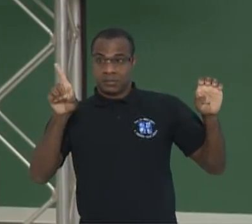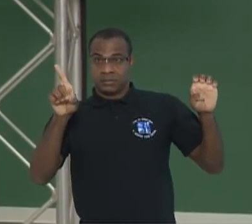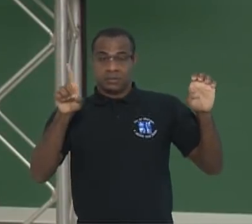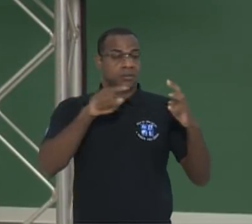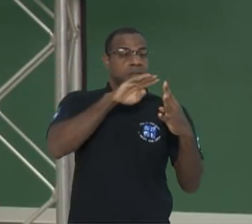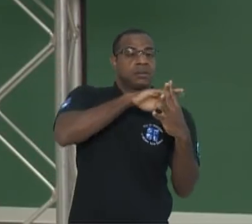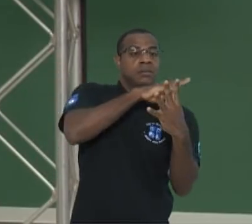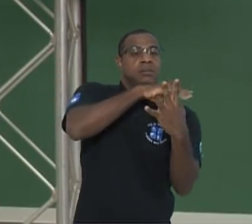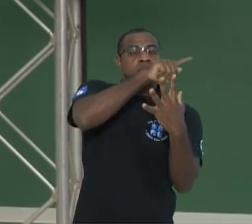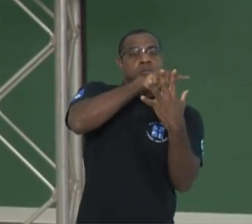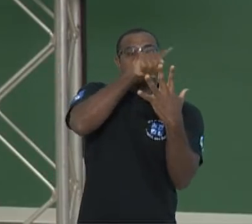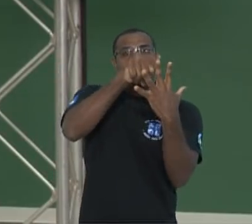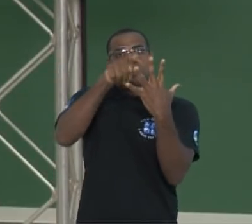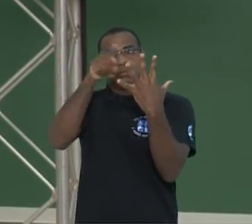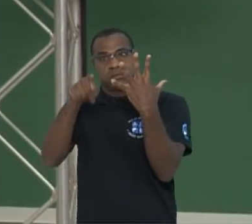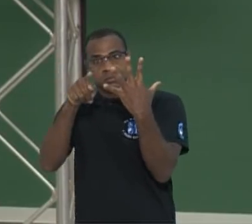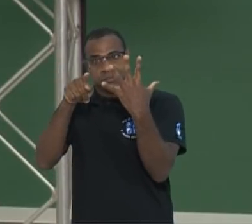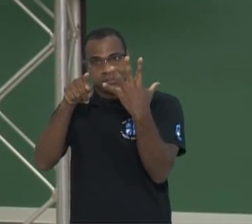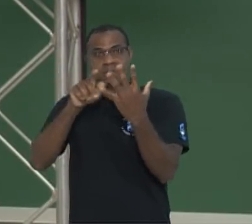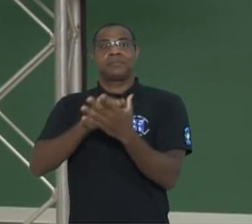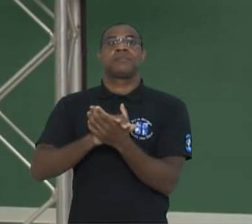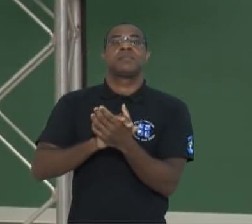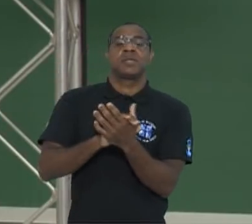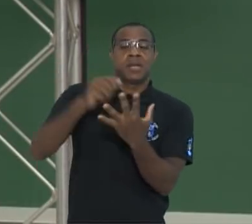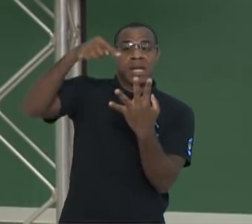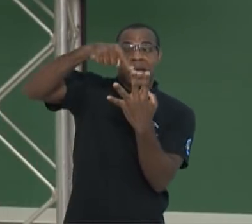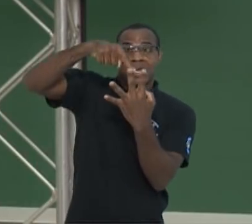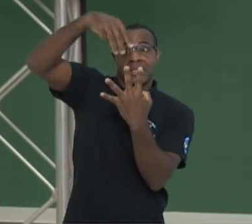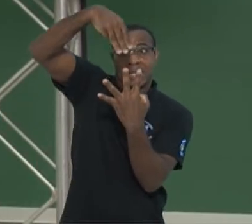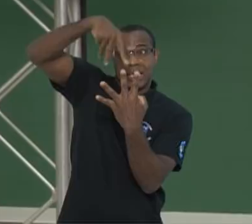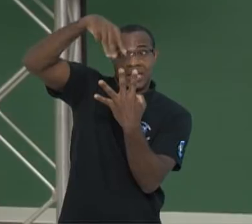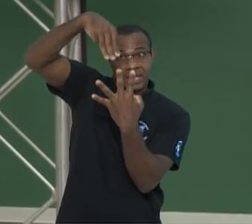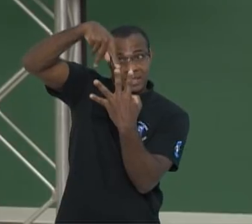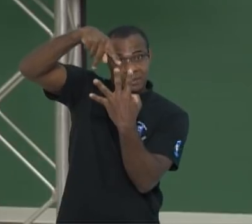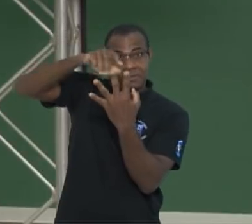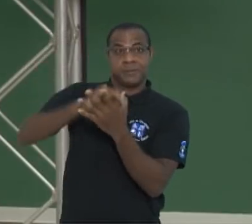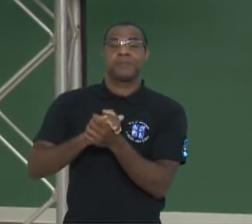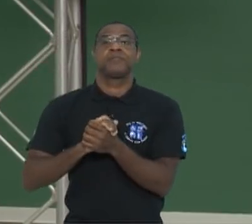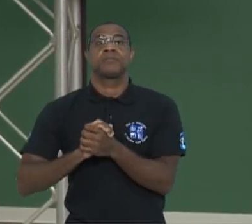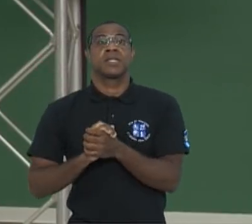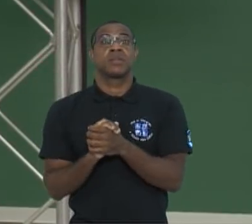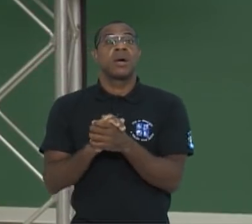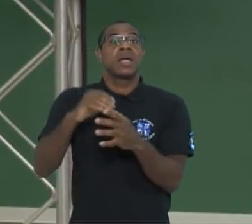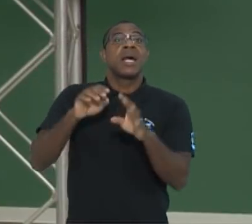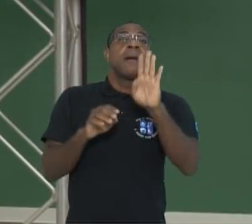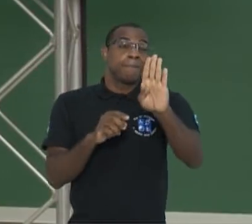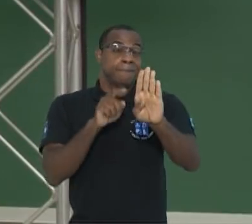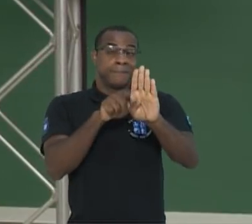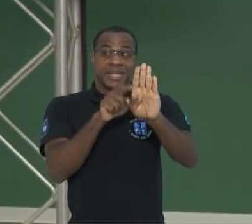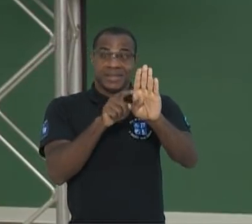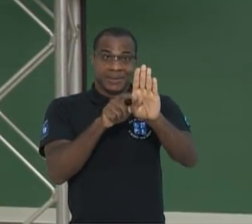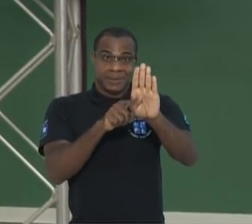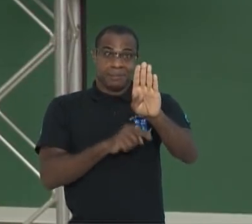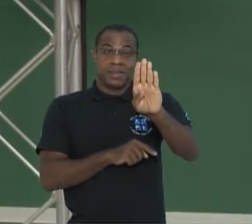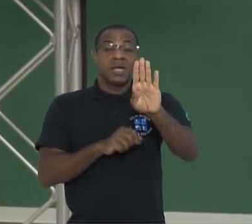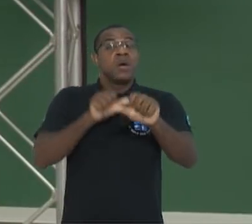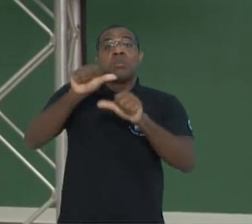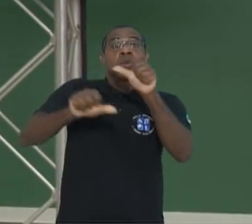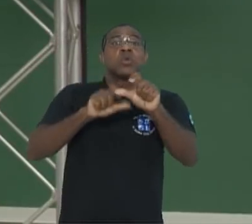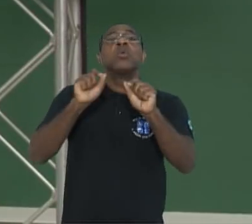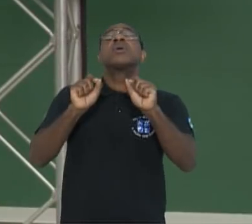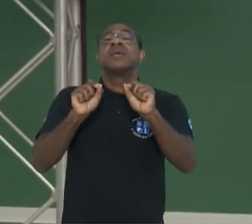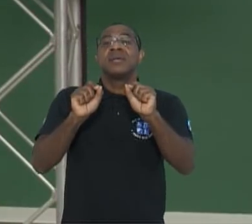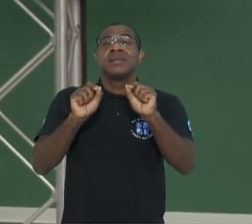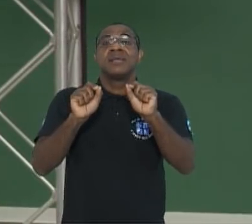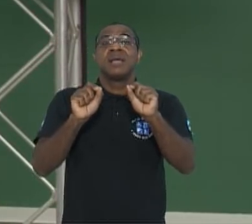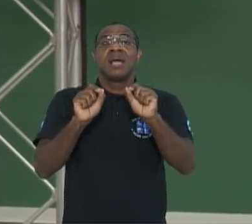1.000, 8.000. Eu andei uma unidade. A mesma coisa aqui na letra B. Né? O que mudou só é que esse